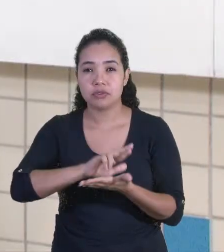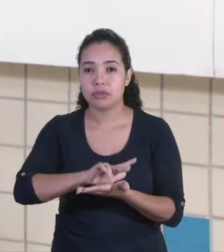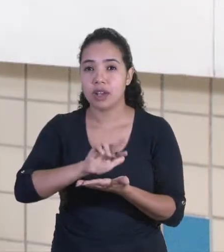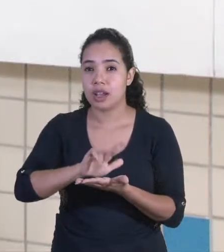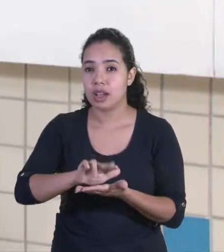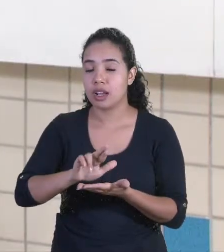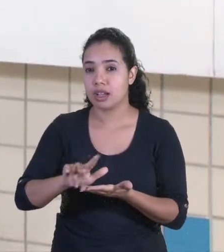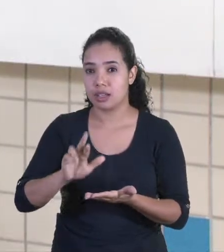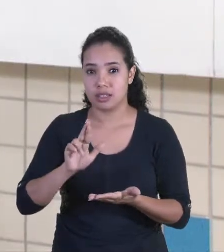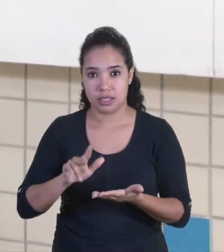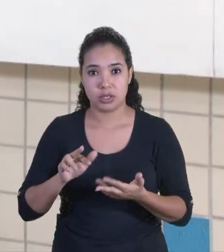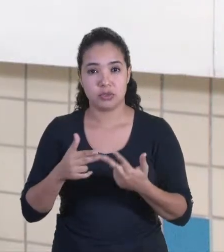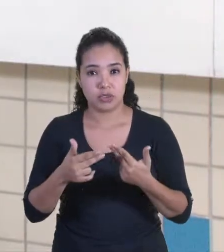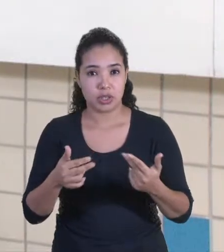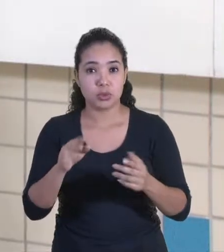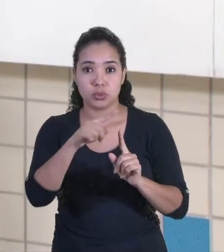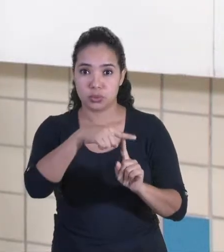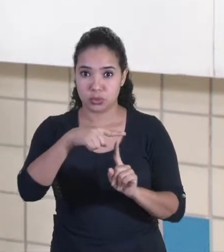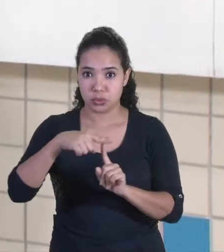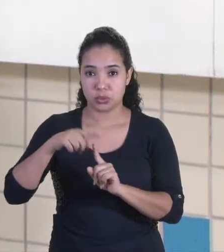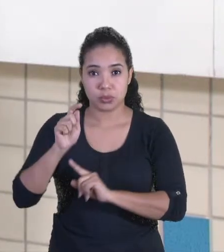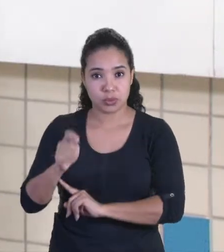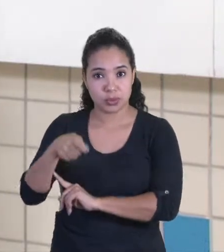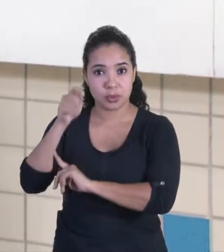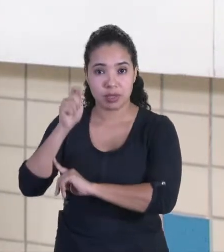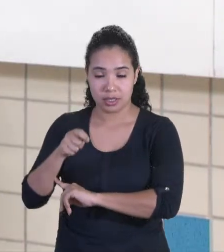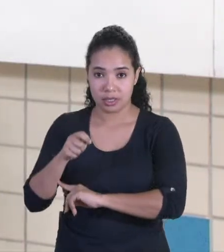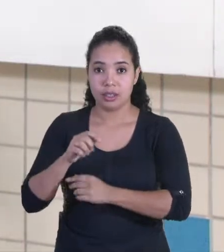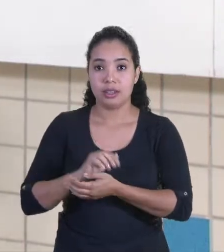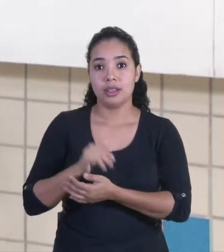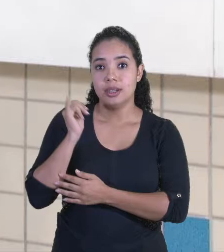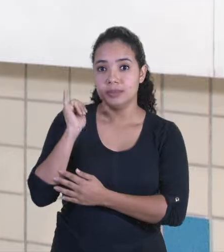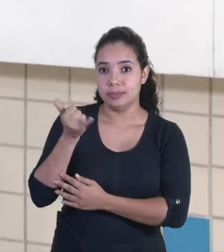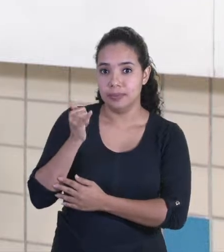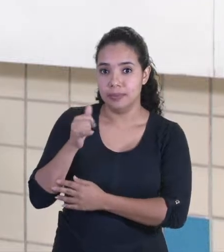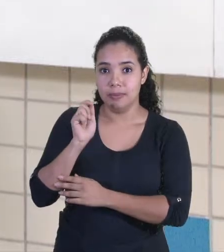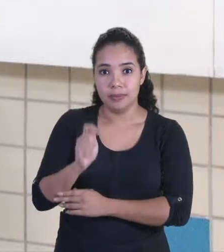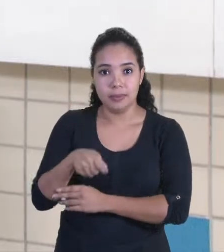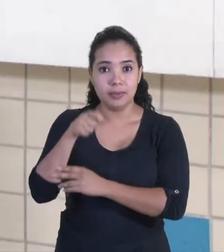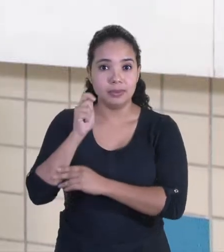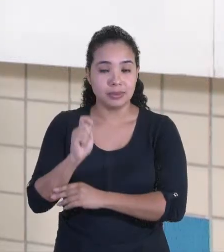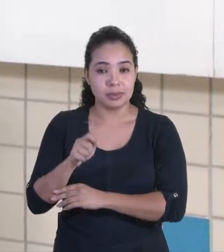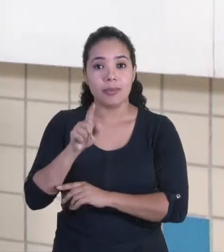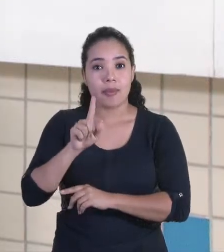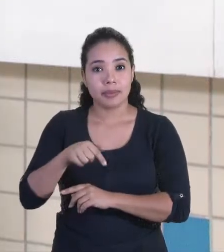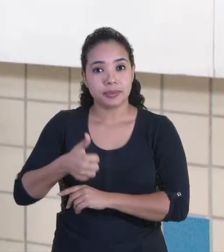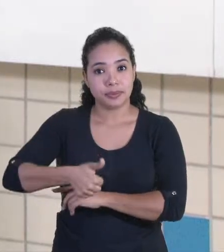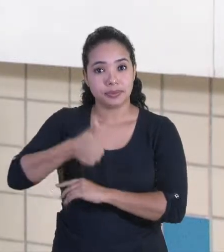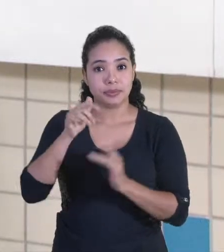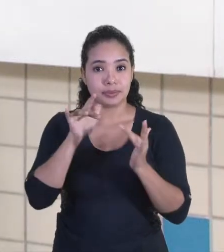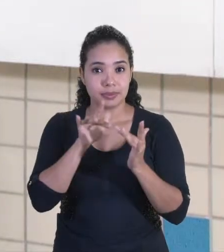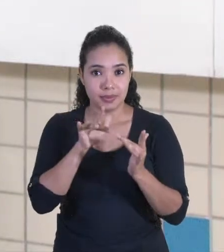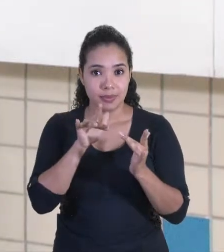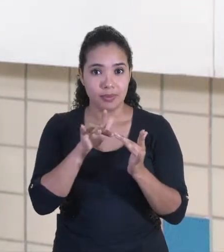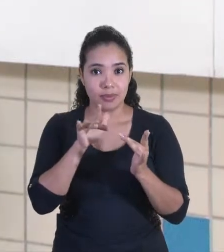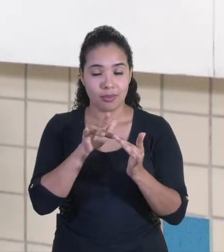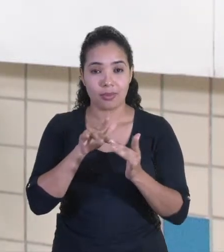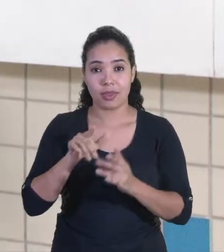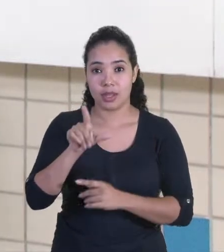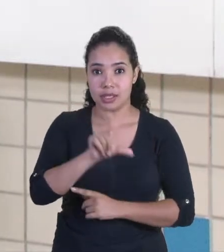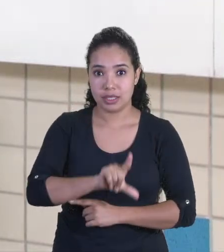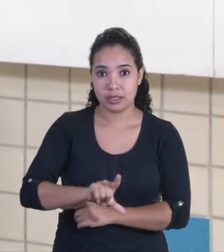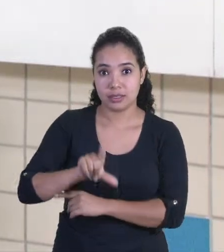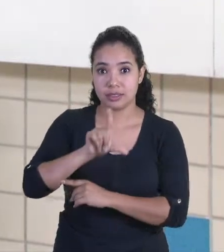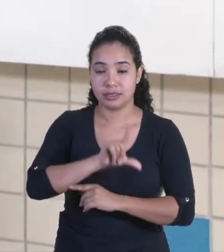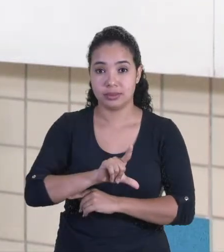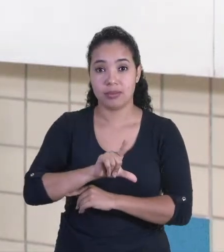de fadas, não é mesmo? Os contos de fada costumam ser o nosso primeiro contato com a literatura